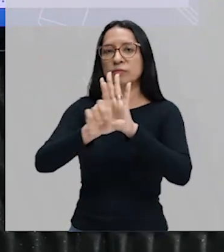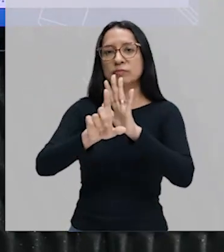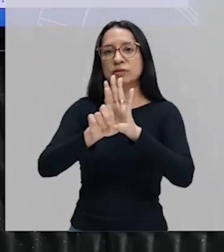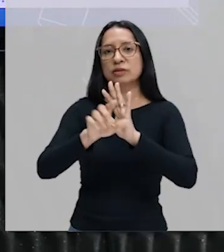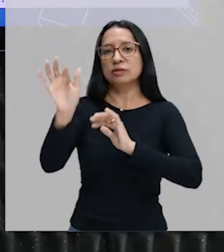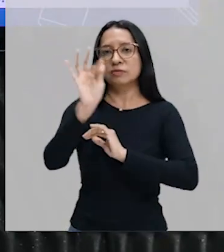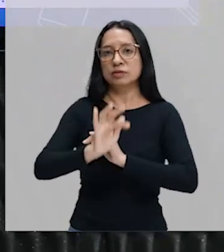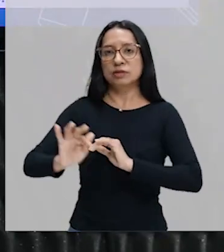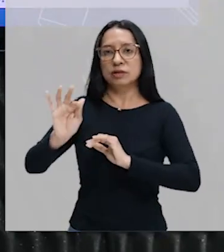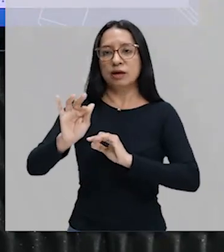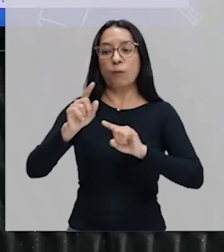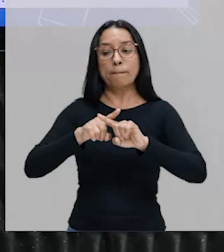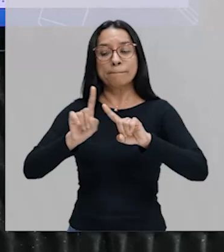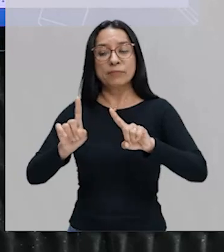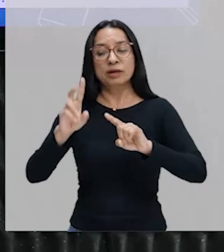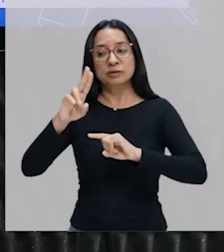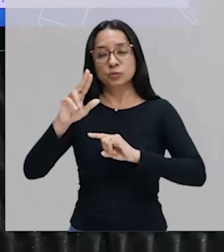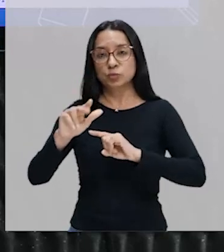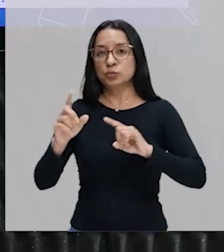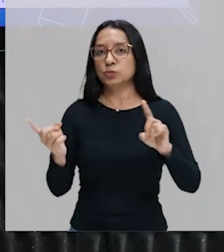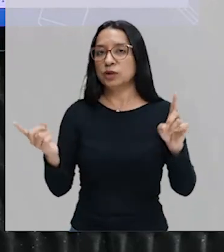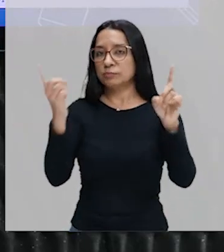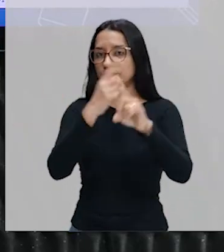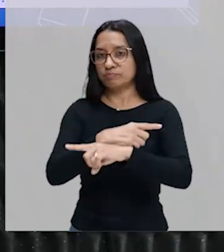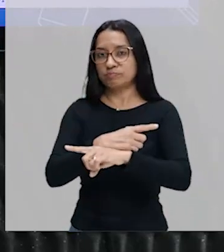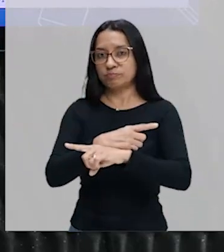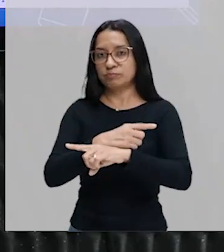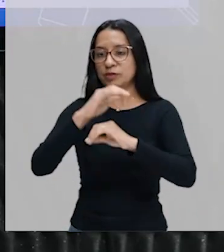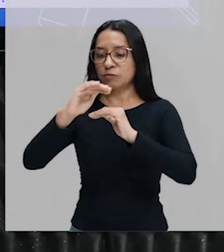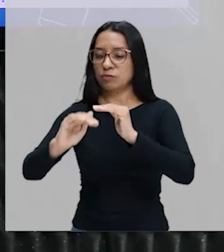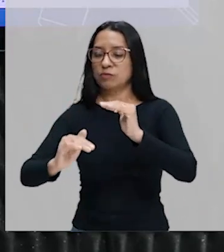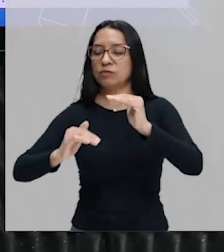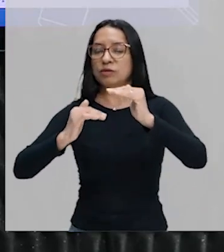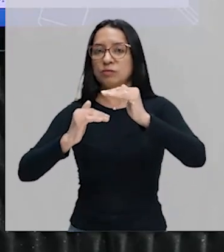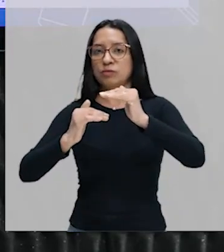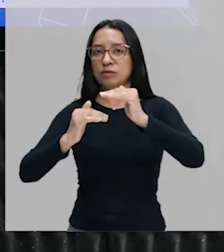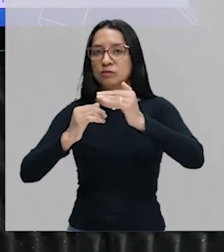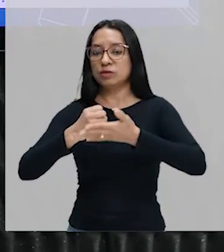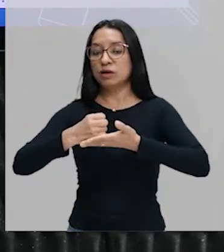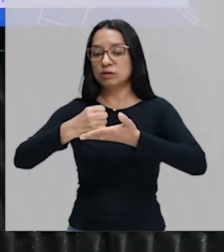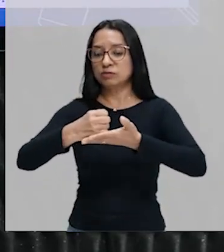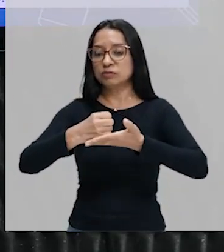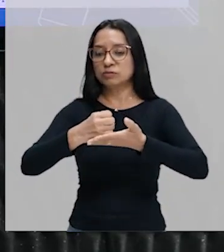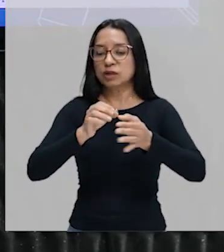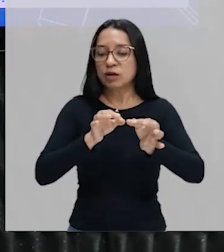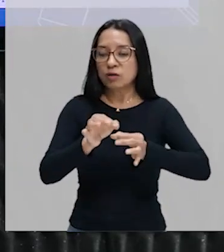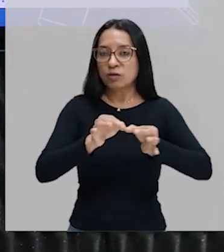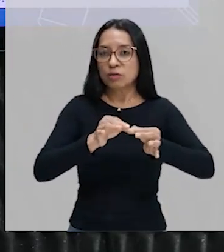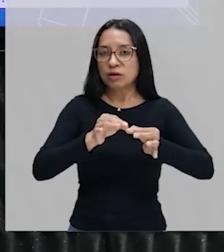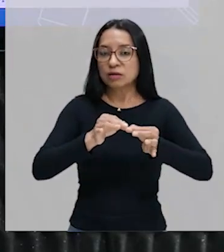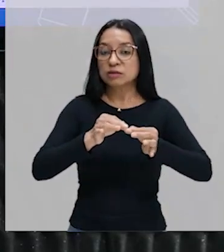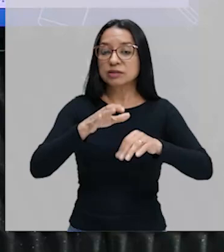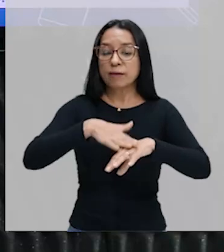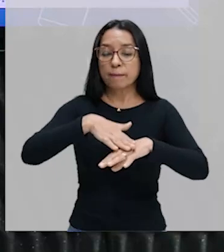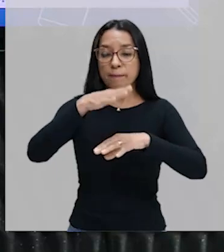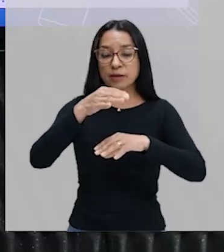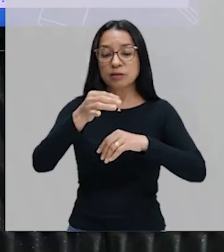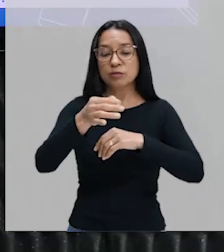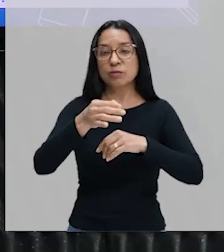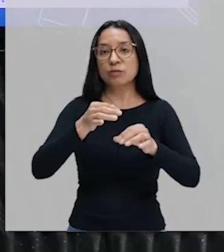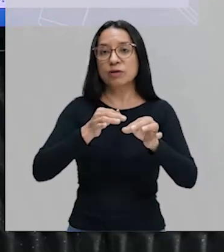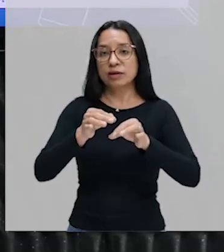nunca contrariá-la. Ou seja, ela vai estar abaixo, ela pode ajudar a administrar melhor este território, mas nunca